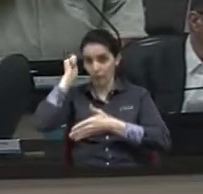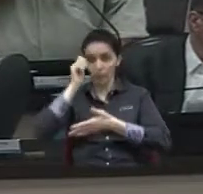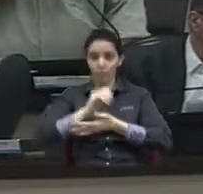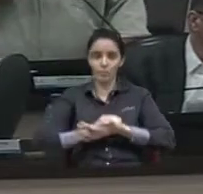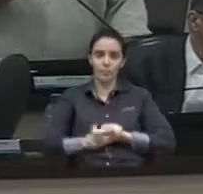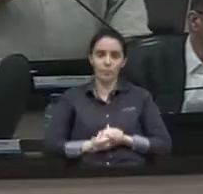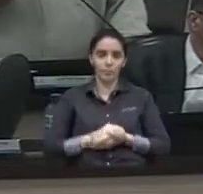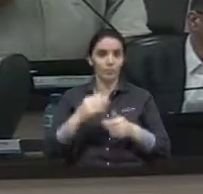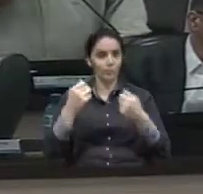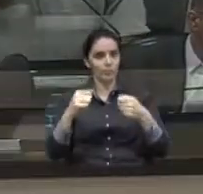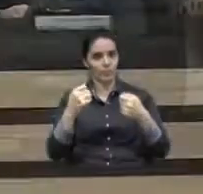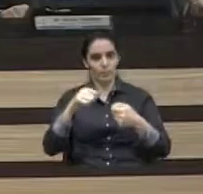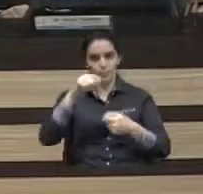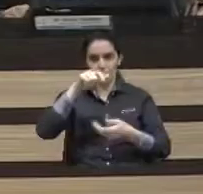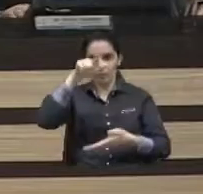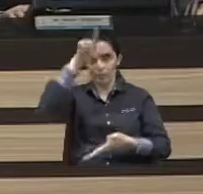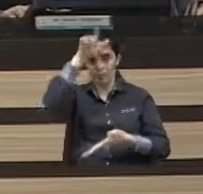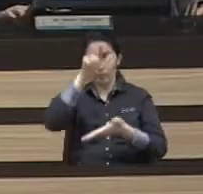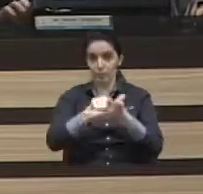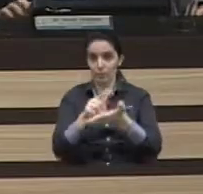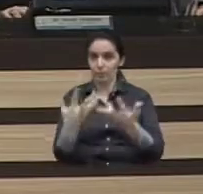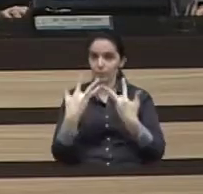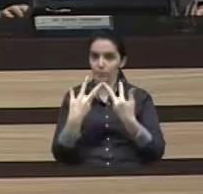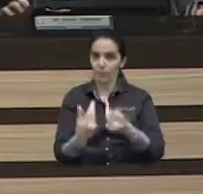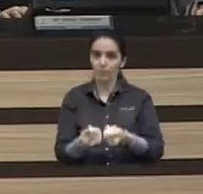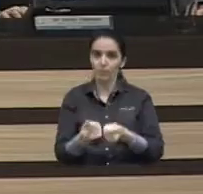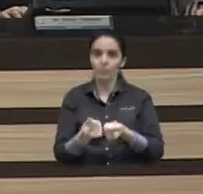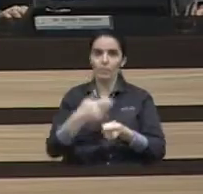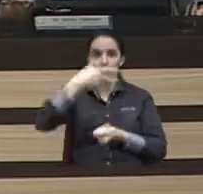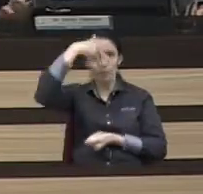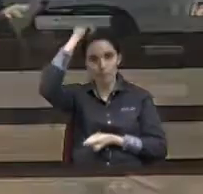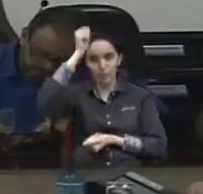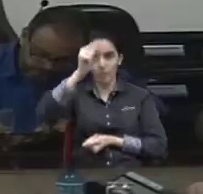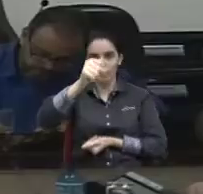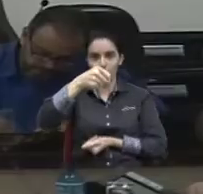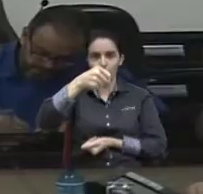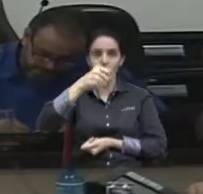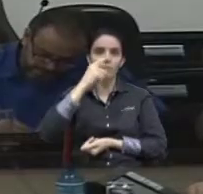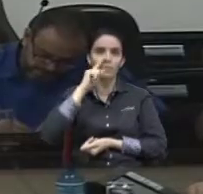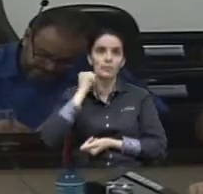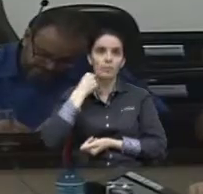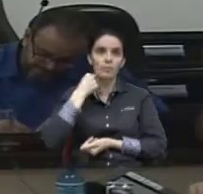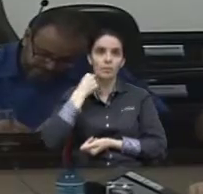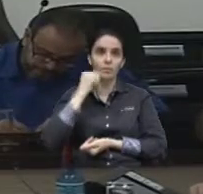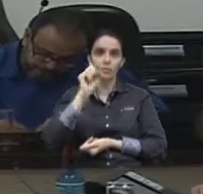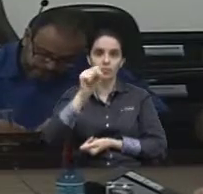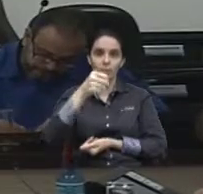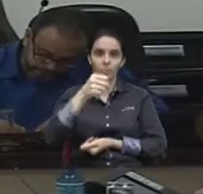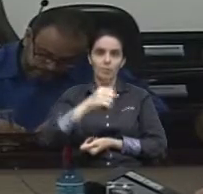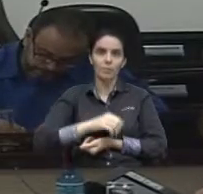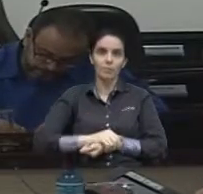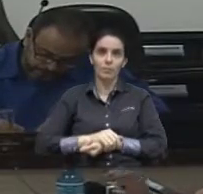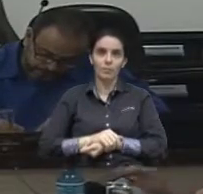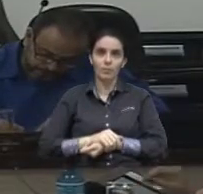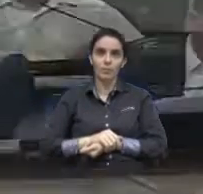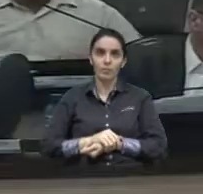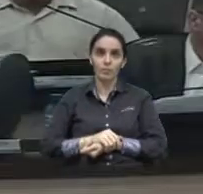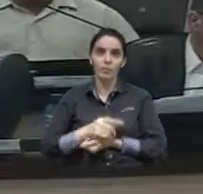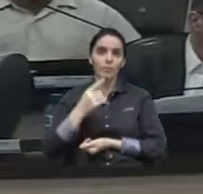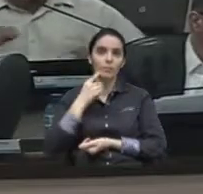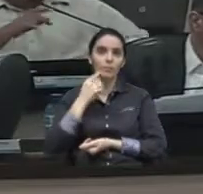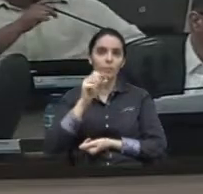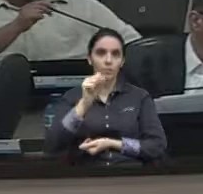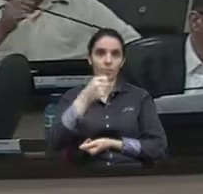Eu preciso da anuência dos Obrigado, líderes. Presidente. Toninho Franco? Sim. Newton? Sim. Cleiton?